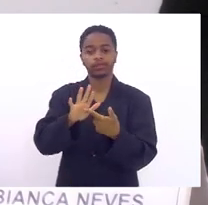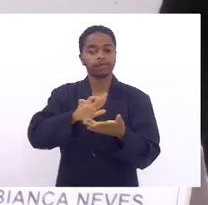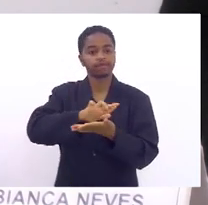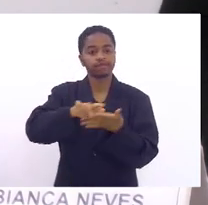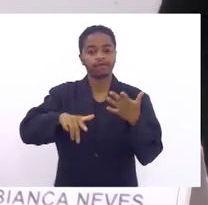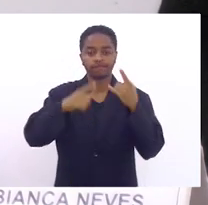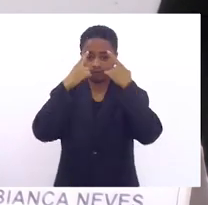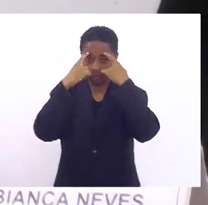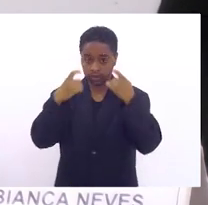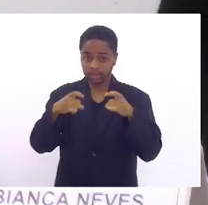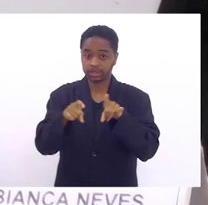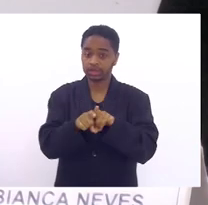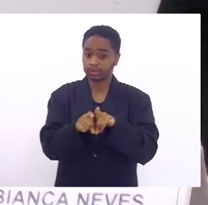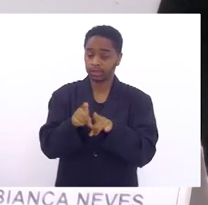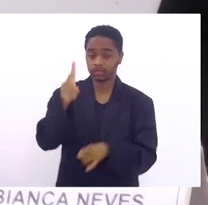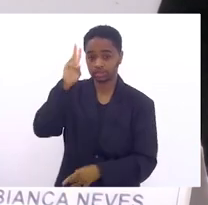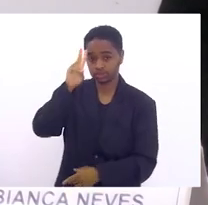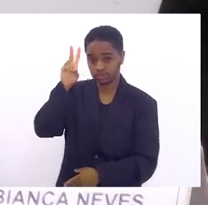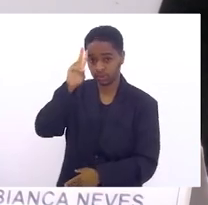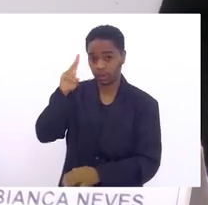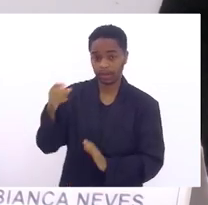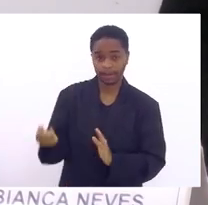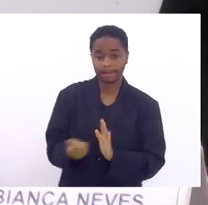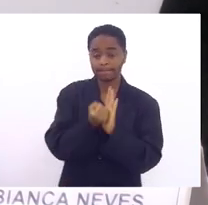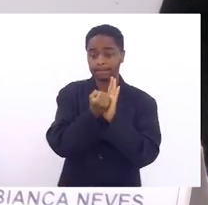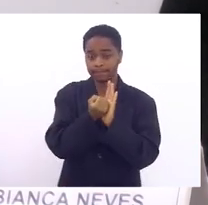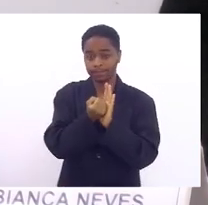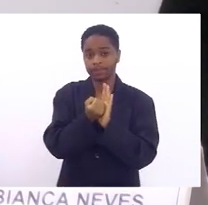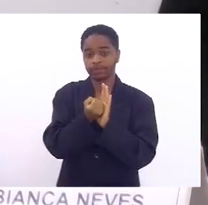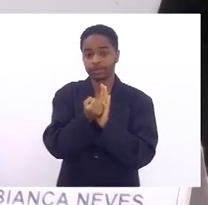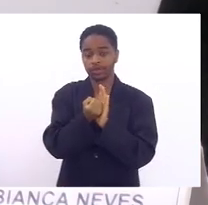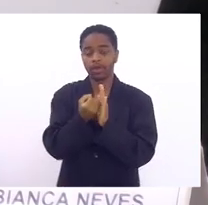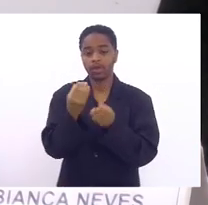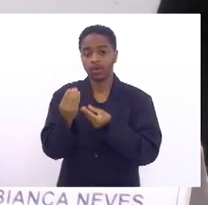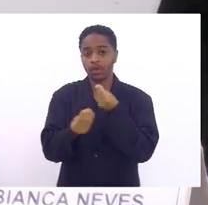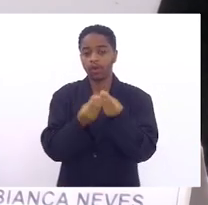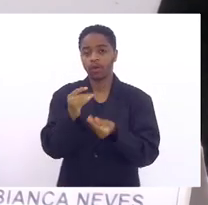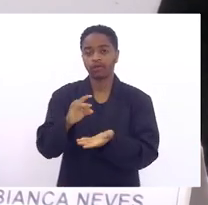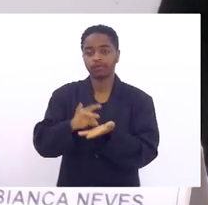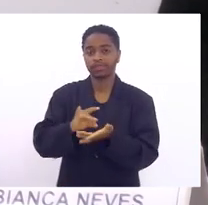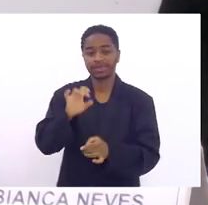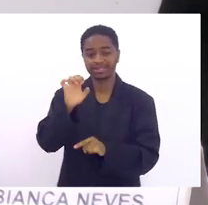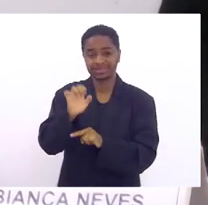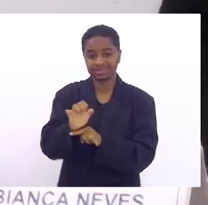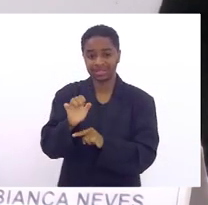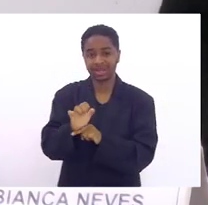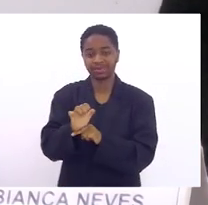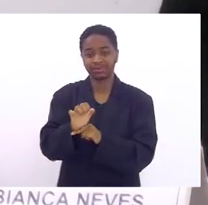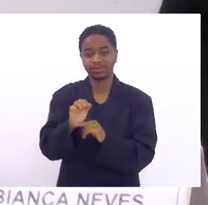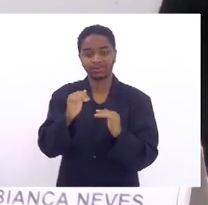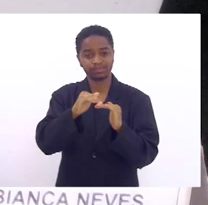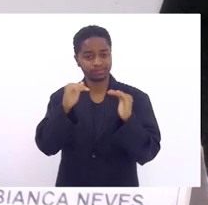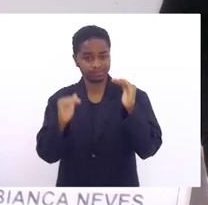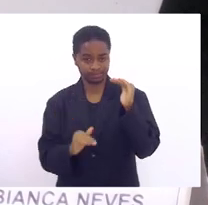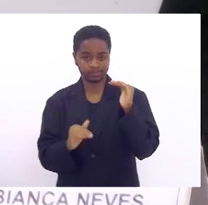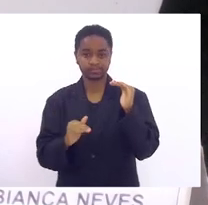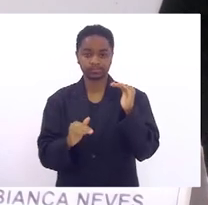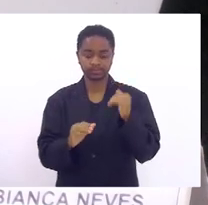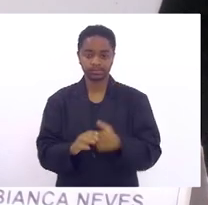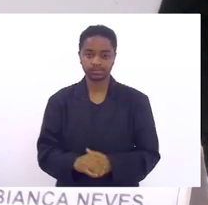histórias que não mar que marcam não só o quanto o estado não chega da mesma forma para todos